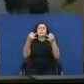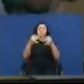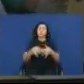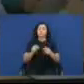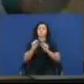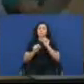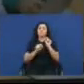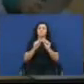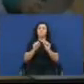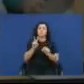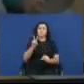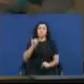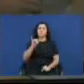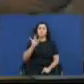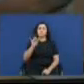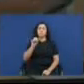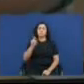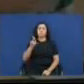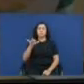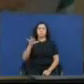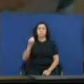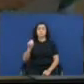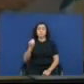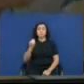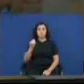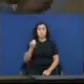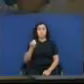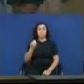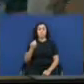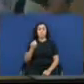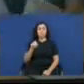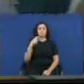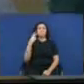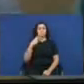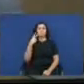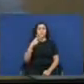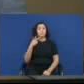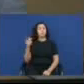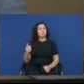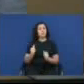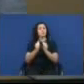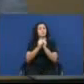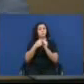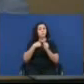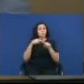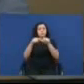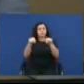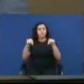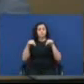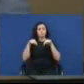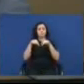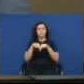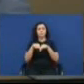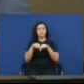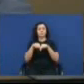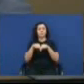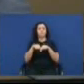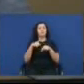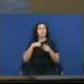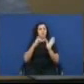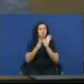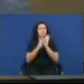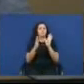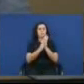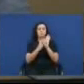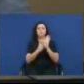plenário que o Vitório acabou de estar no meu gabinete e doutor Júlio ele já tem